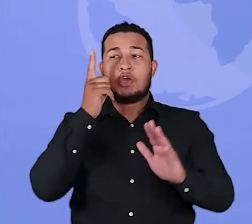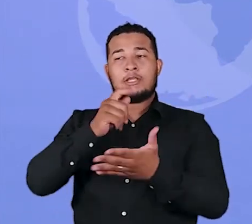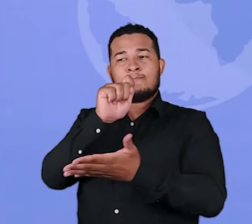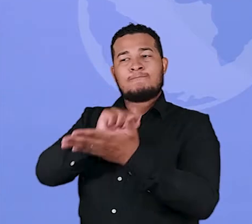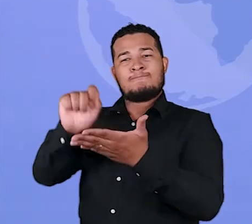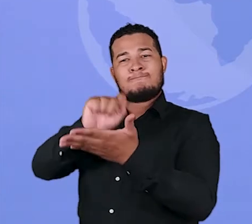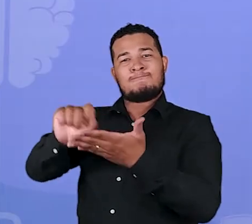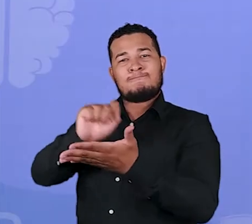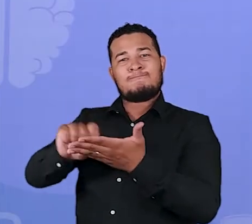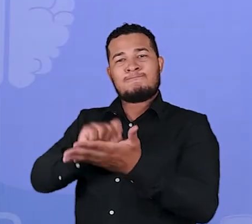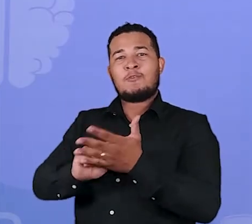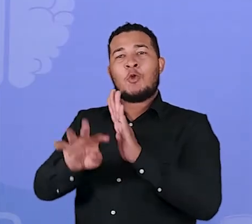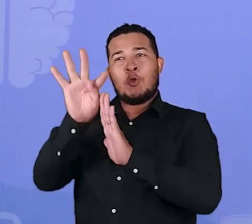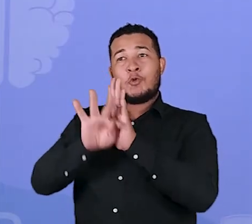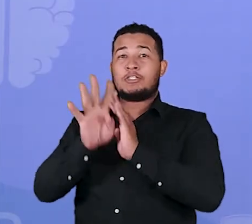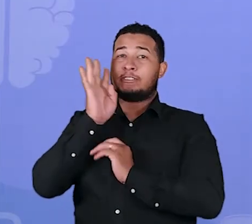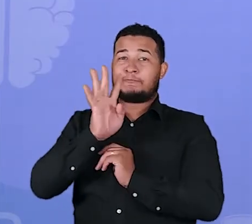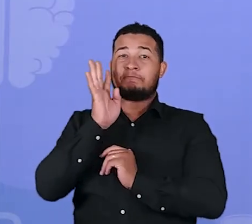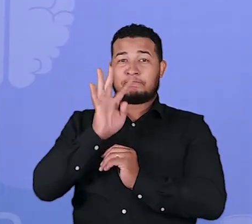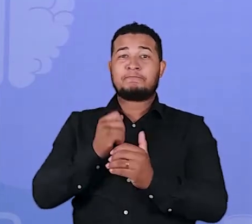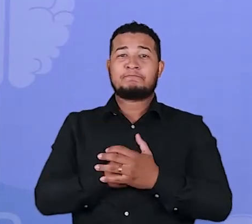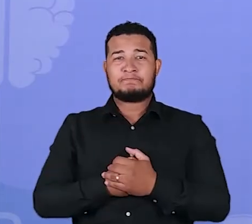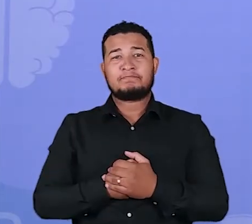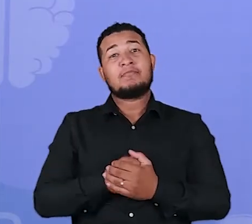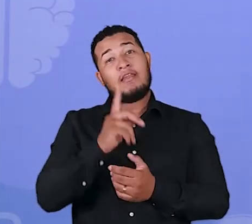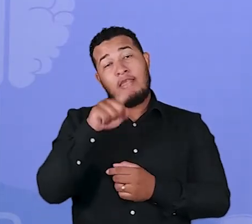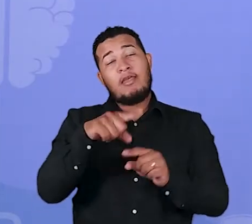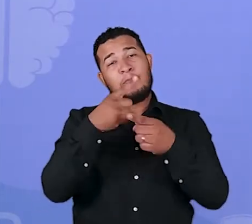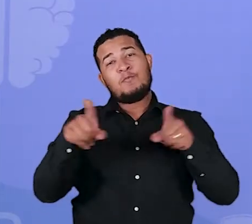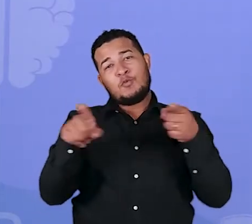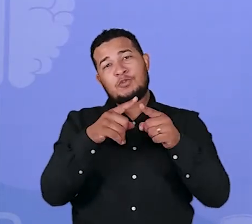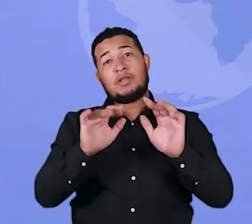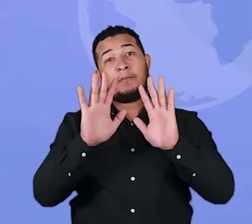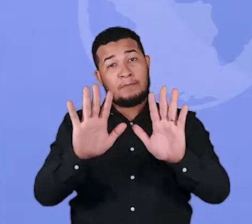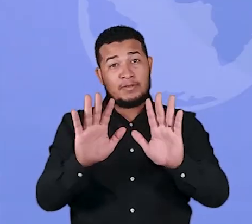o texto, um texto legal, que no caso aí